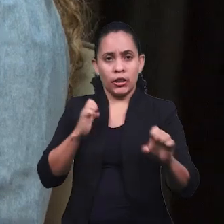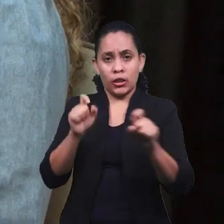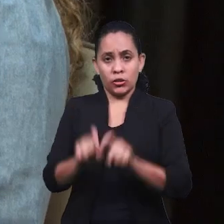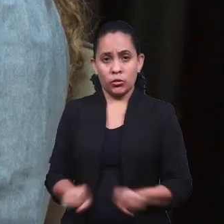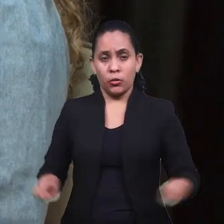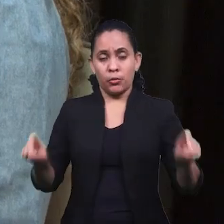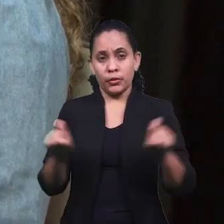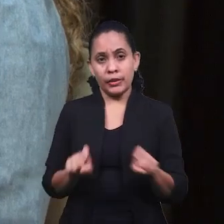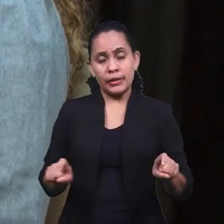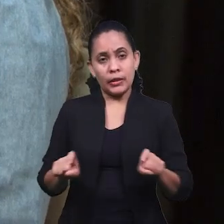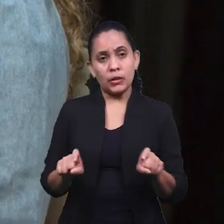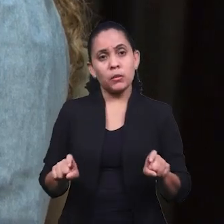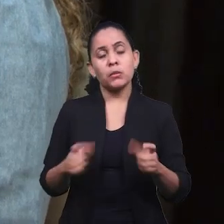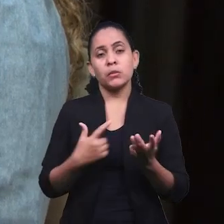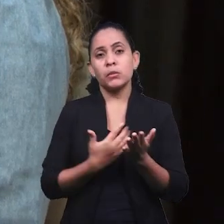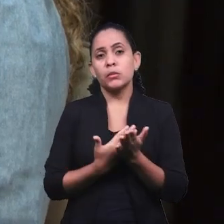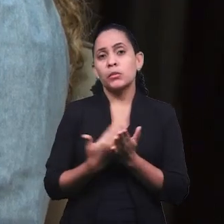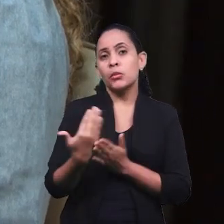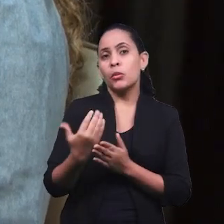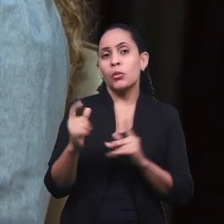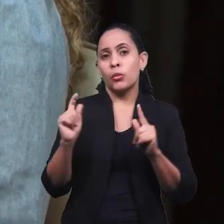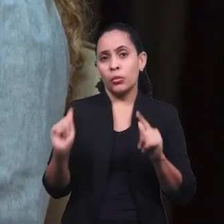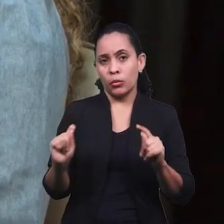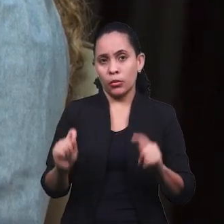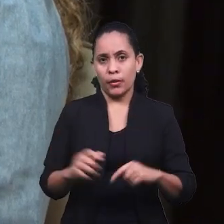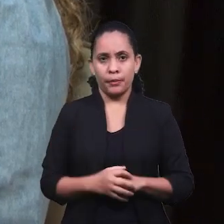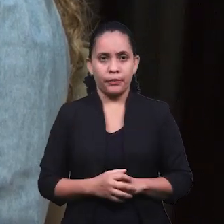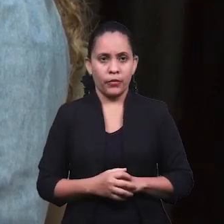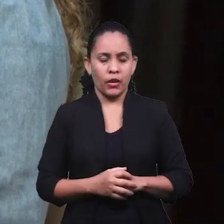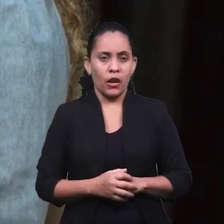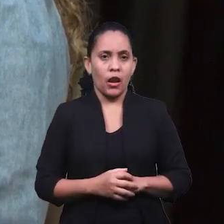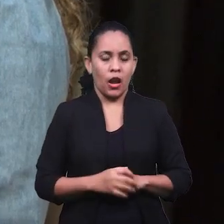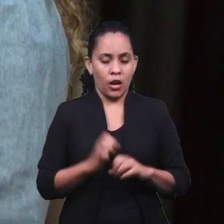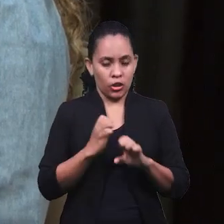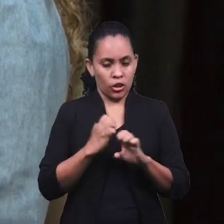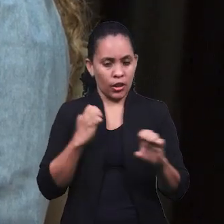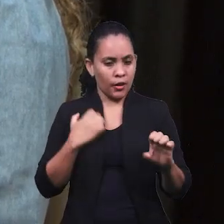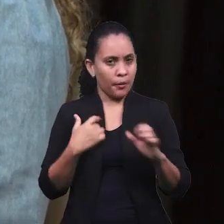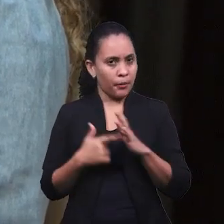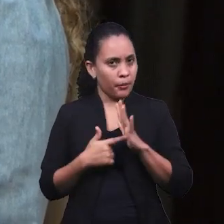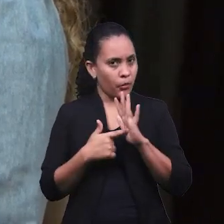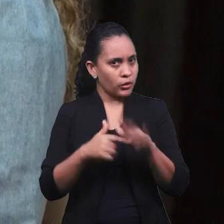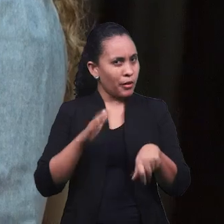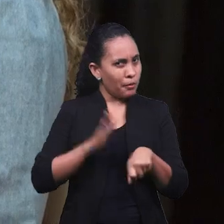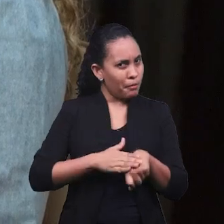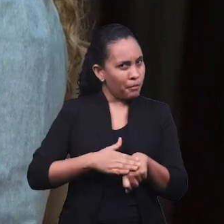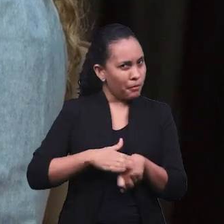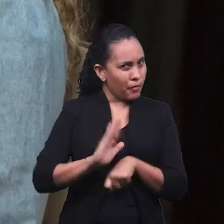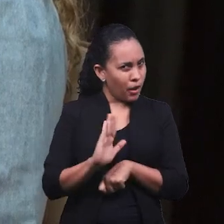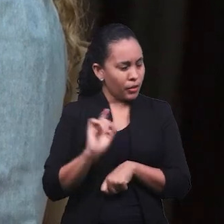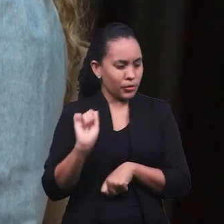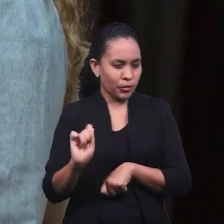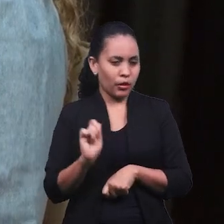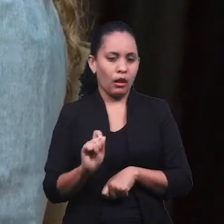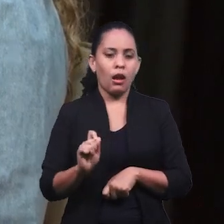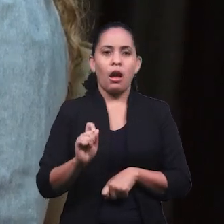ele é menos abrangente com relação teórica, só que ele é bastante prático. Então, você vai aprender a desenvolver aplicativos,